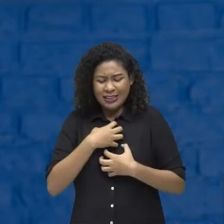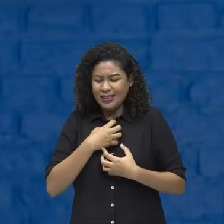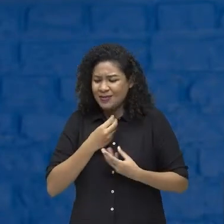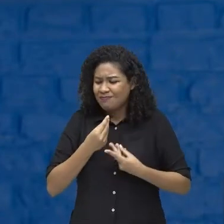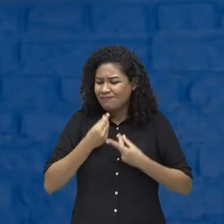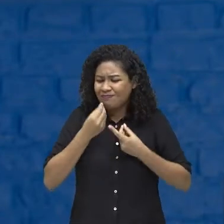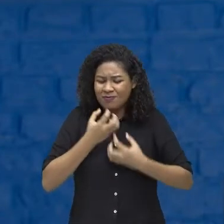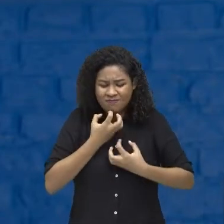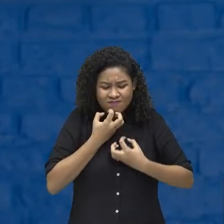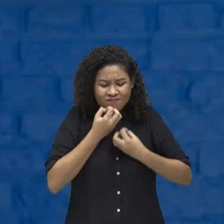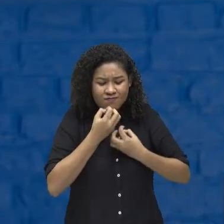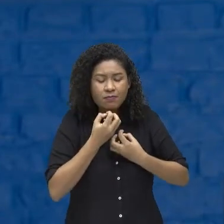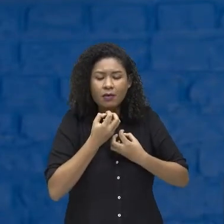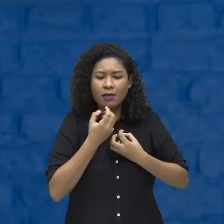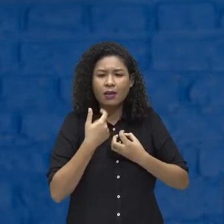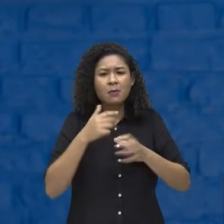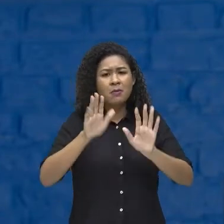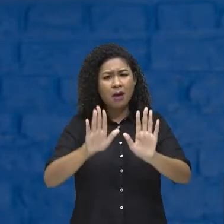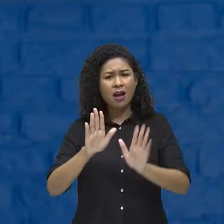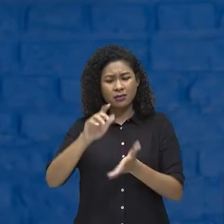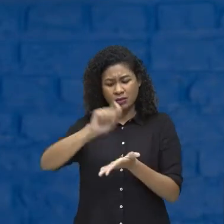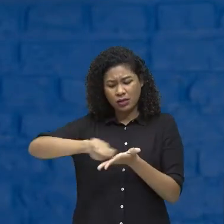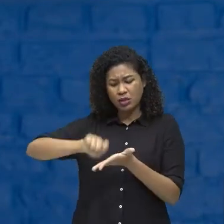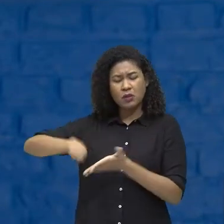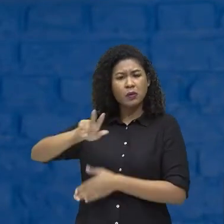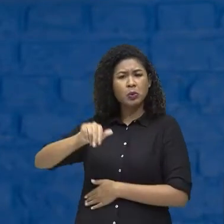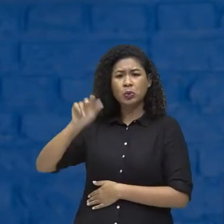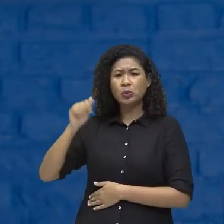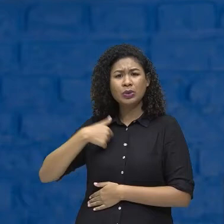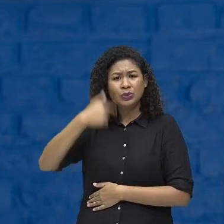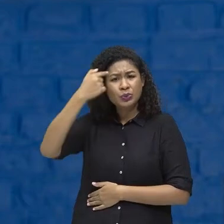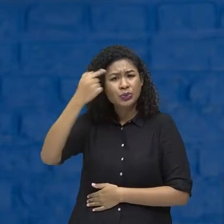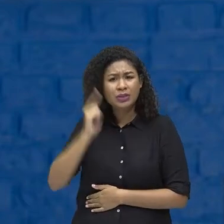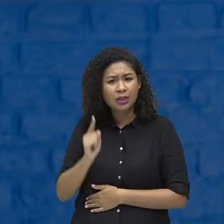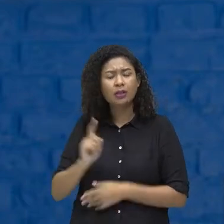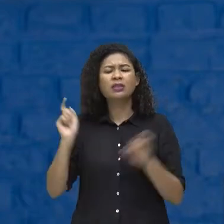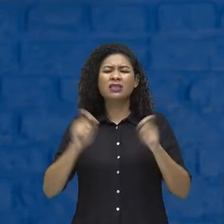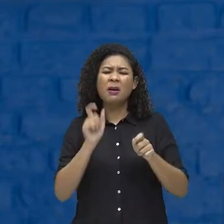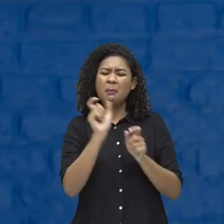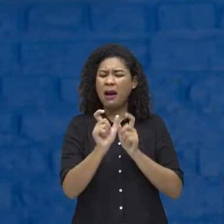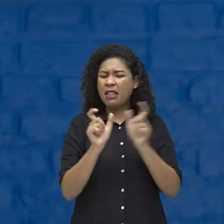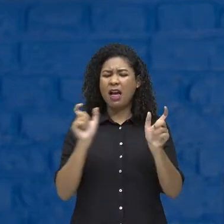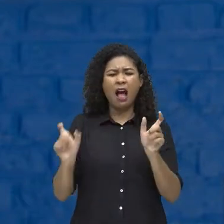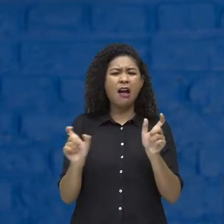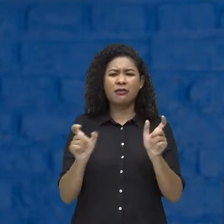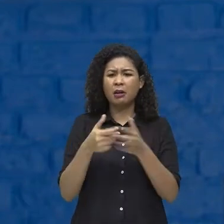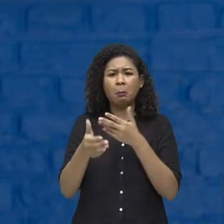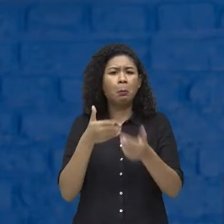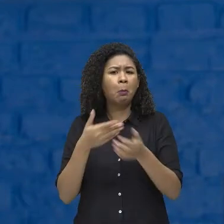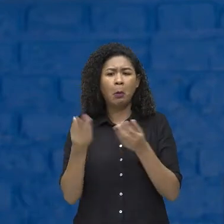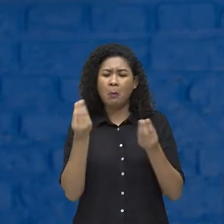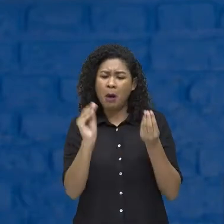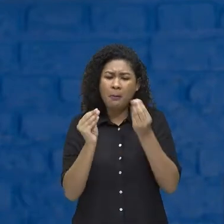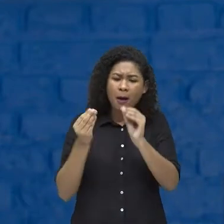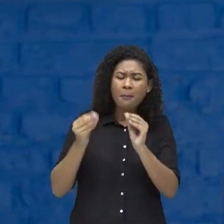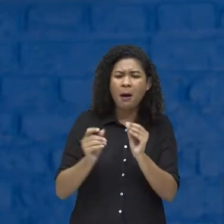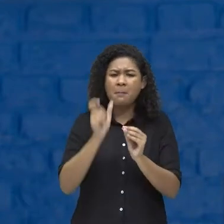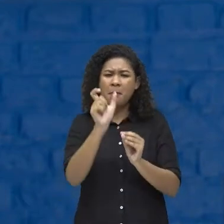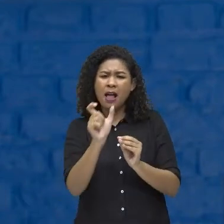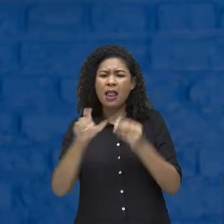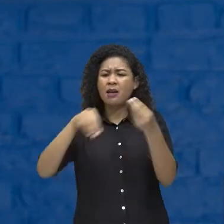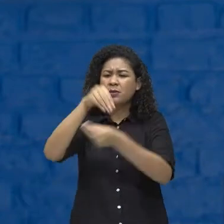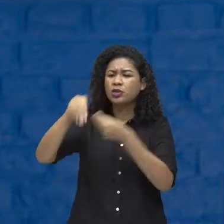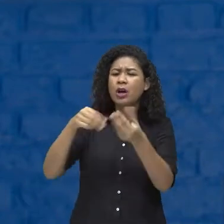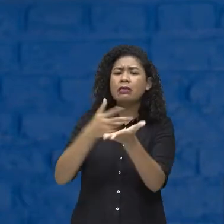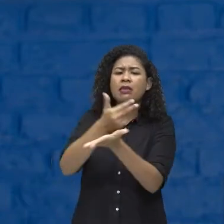nunca escrevi, não sei escrever. Escreve palavras soltas. Do lado das palavras faz seus desenhos. Depois, essas palavras soltas vão